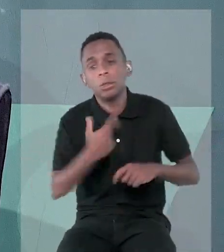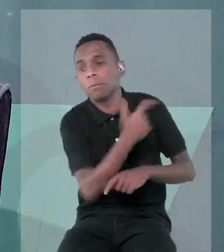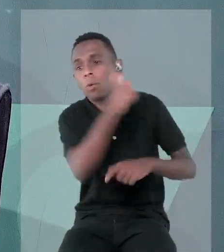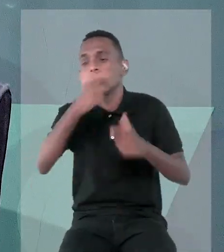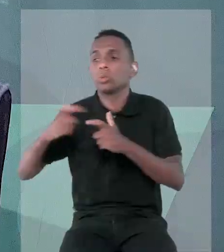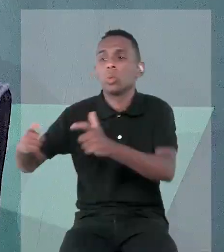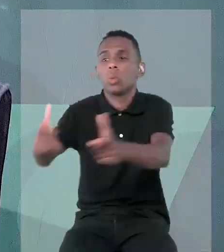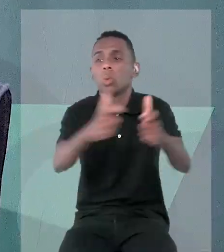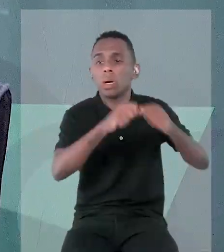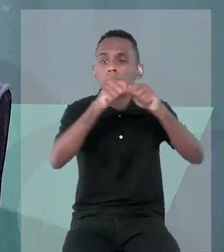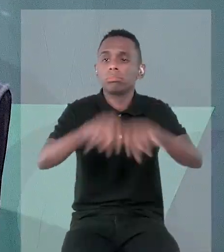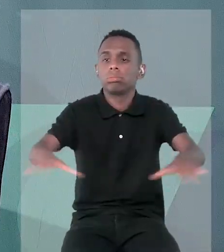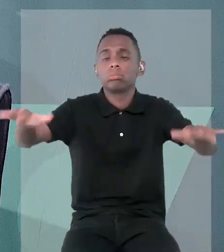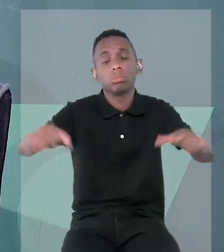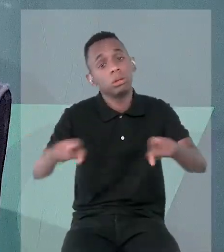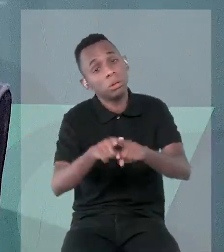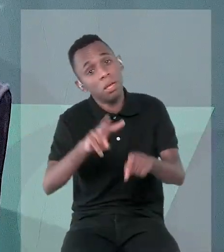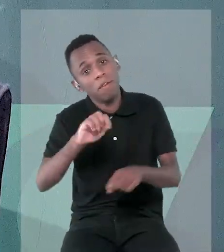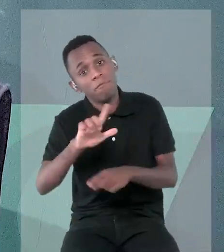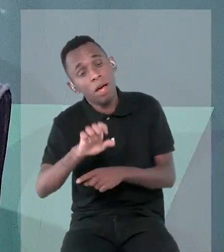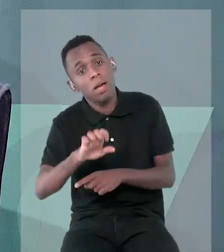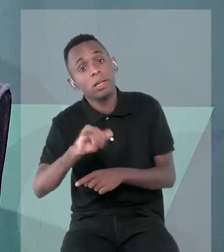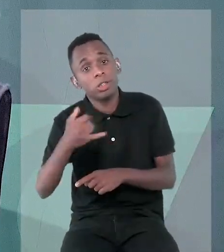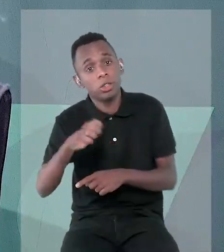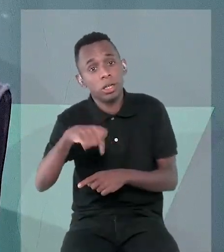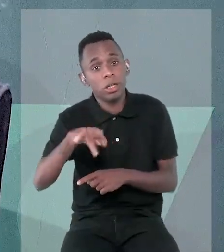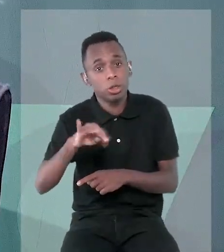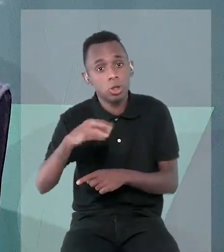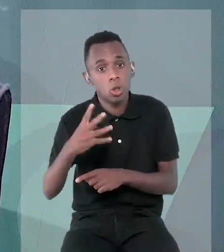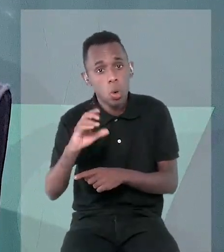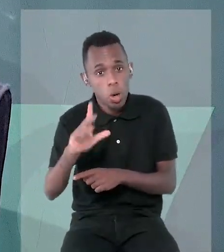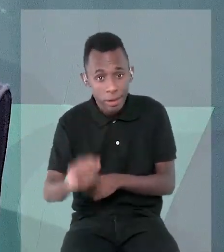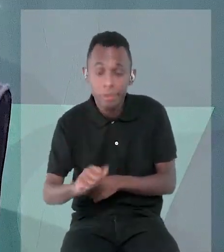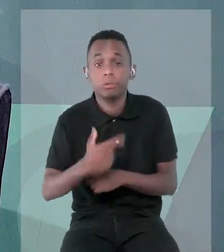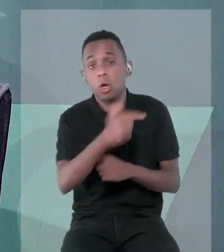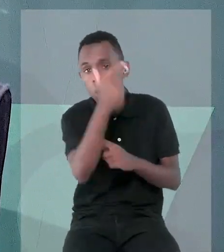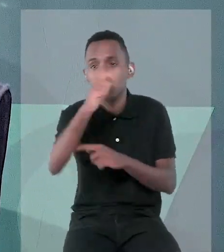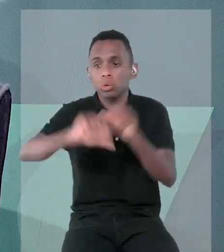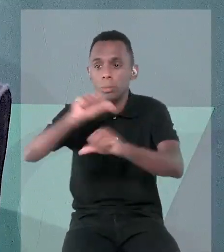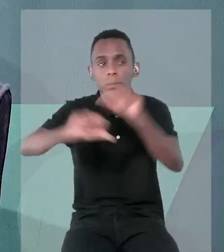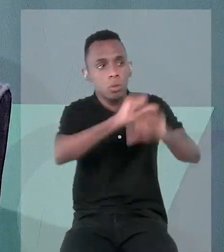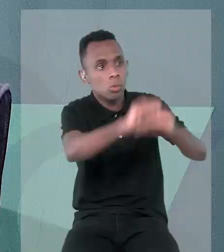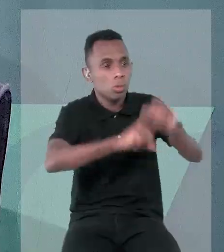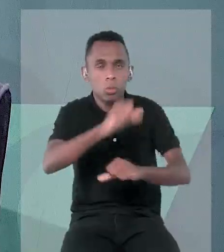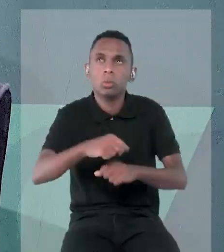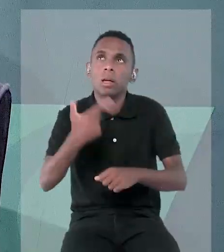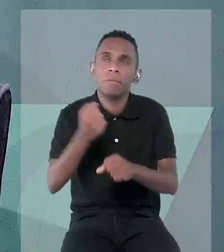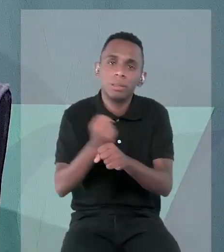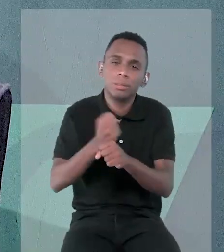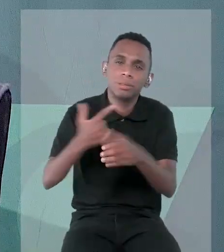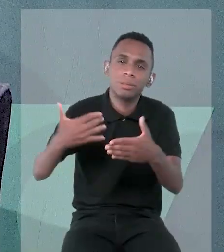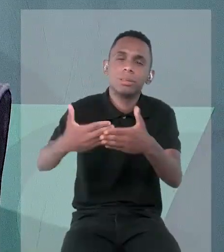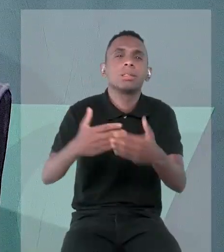outras regiões, por que não o Vale do Jequitinhonha, e começar a transformar outros lugares, e outros lugares, e outros lugares. E daqui a 20 anos,